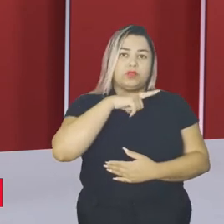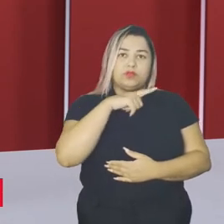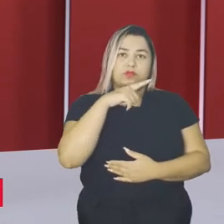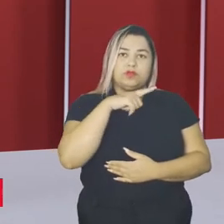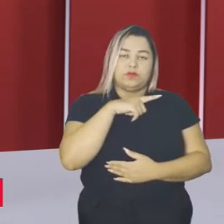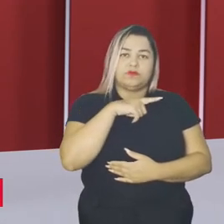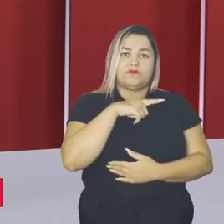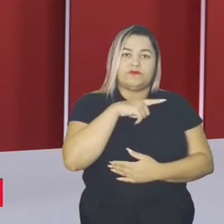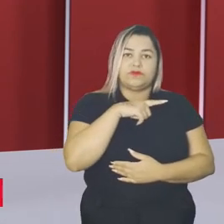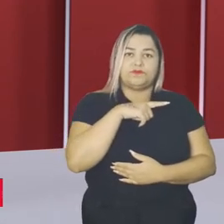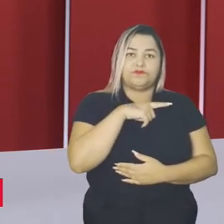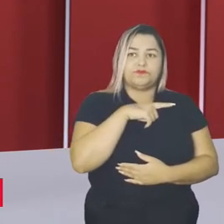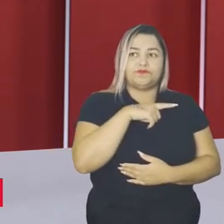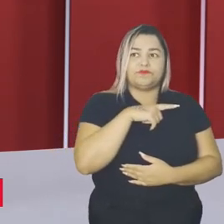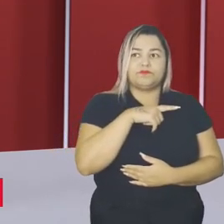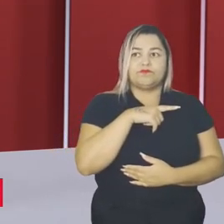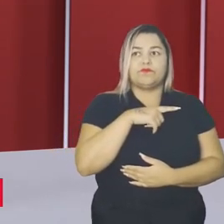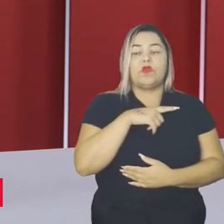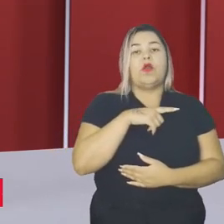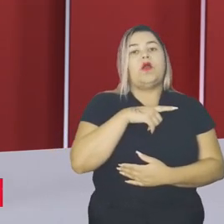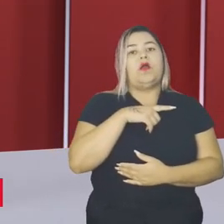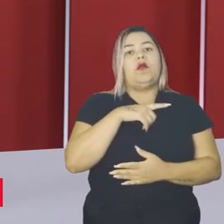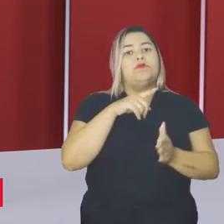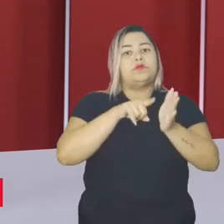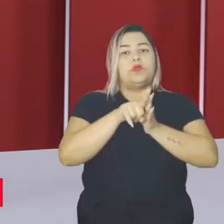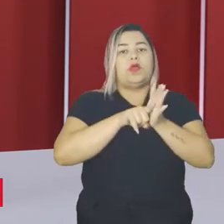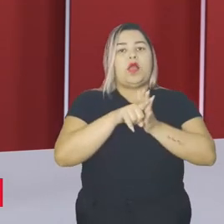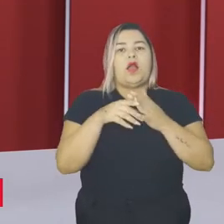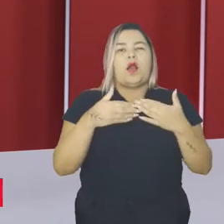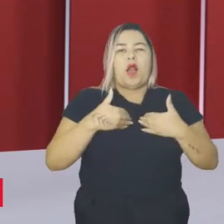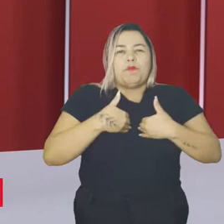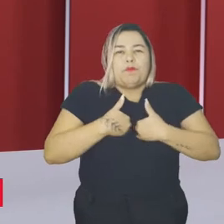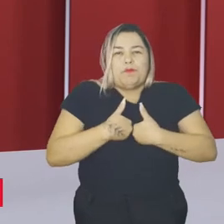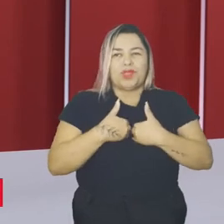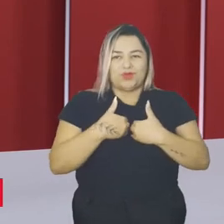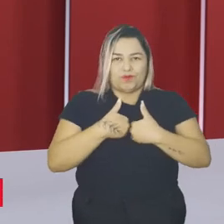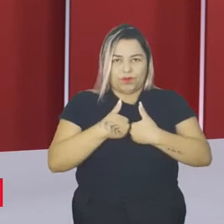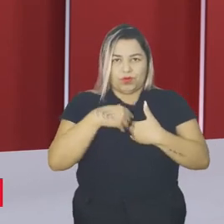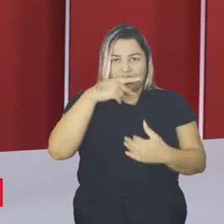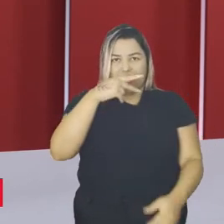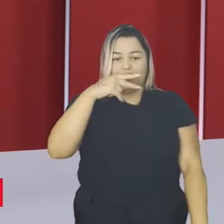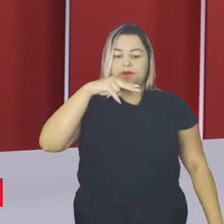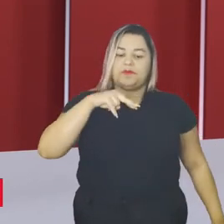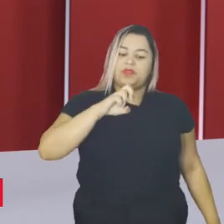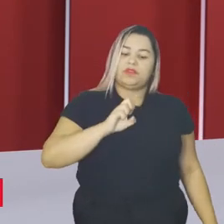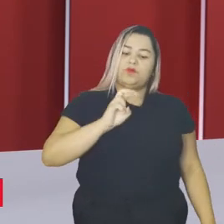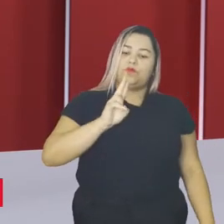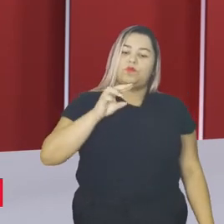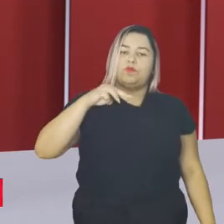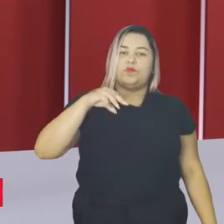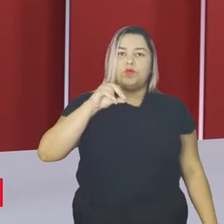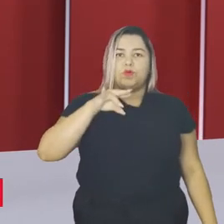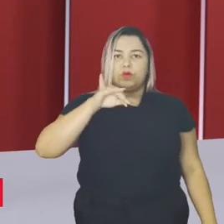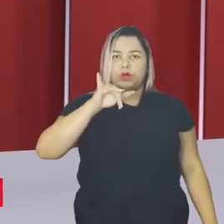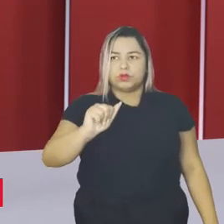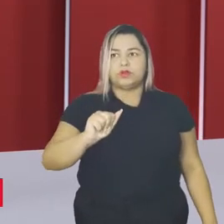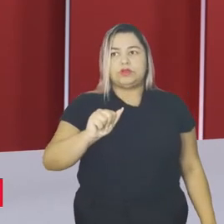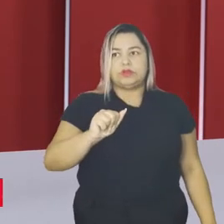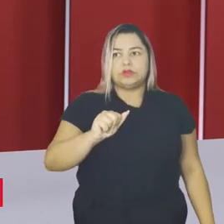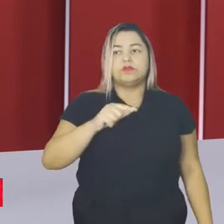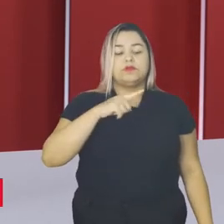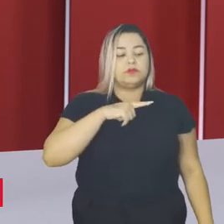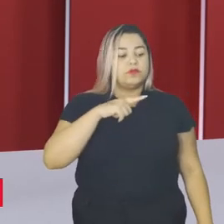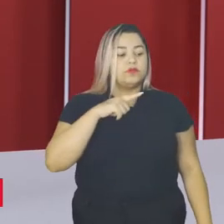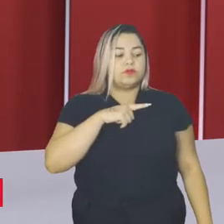essa questão, né, do diagnóstico da pneumonia, mesmo que um quadro leve, é um quadro que é virótico, então ele deve